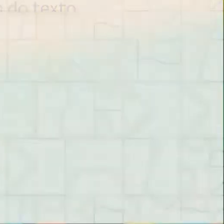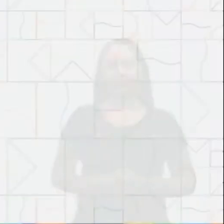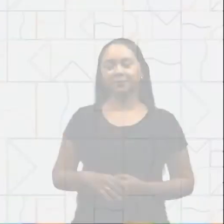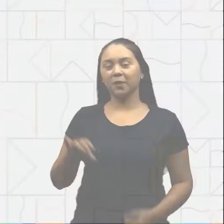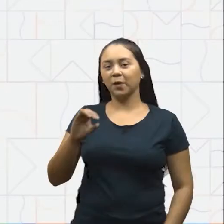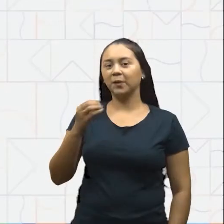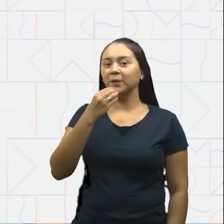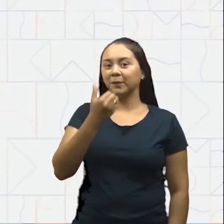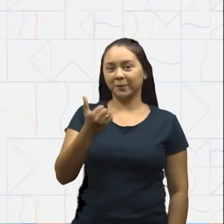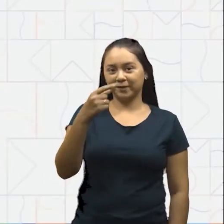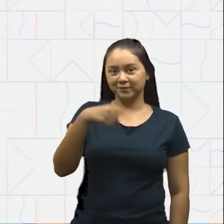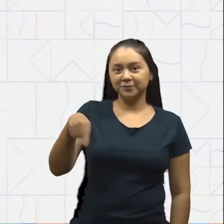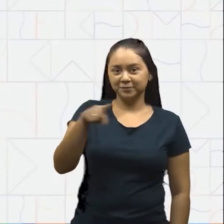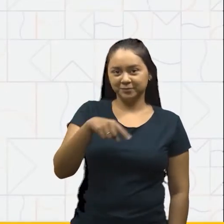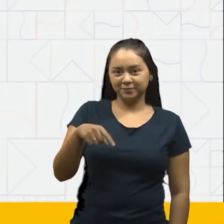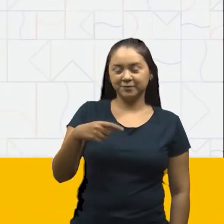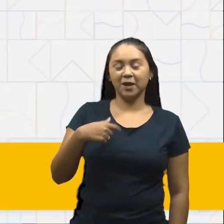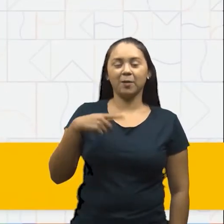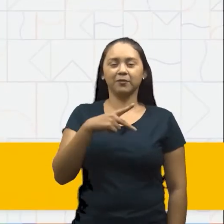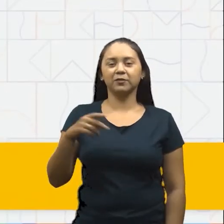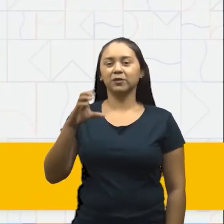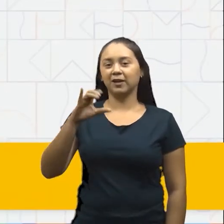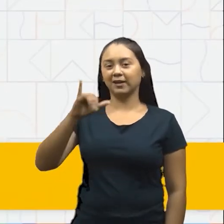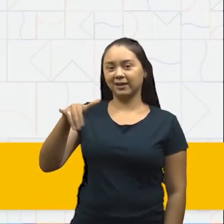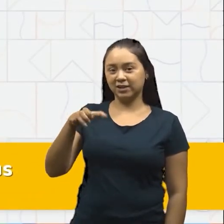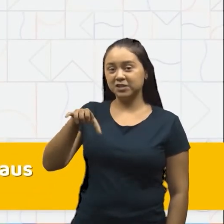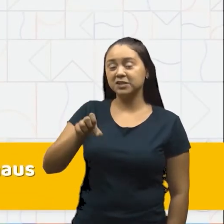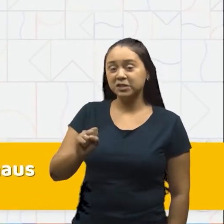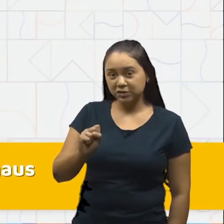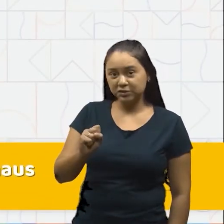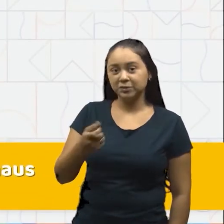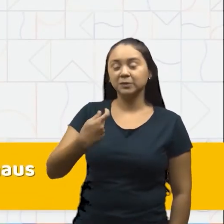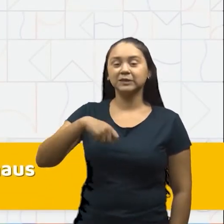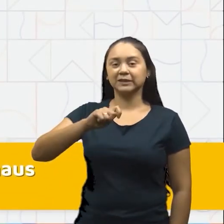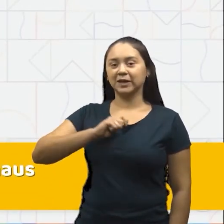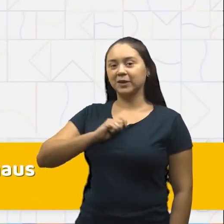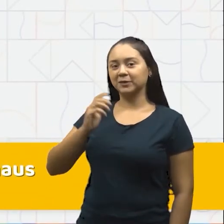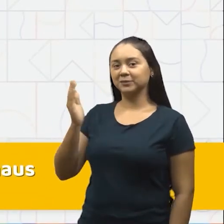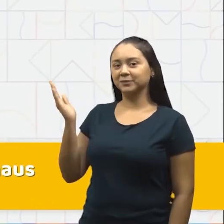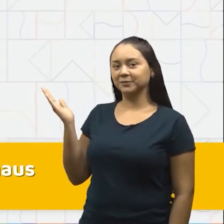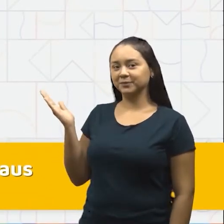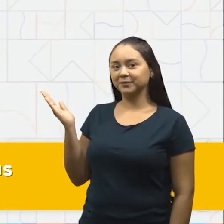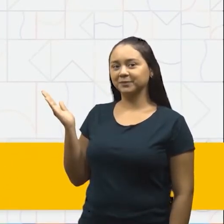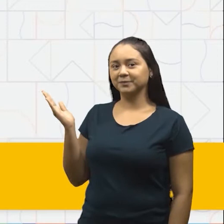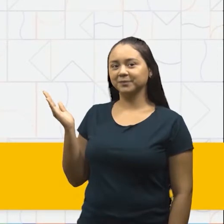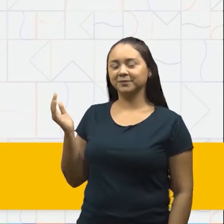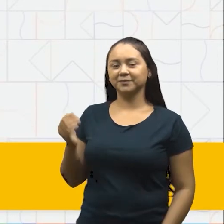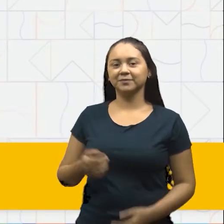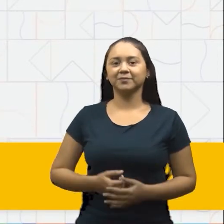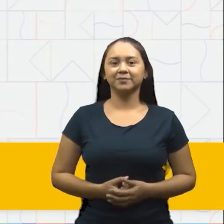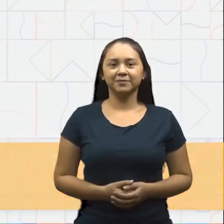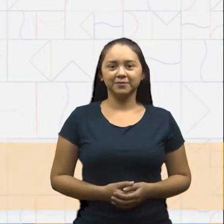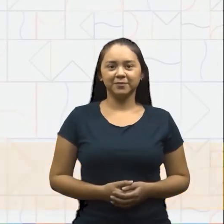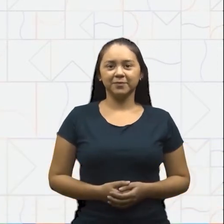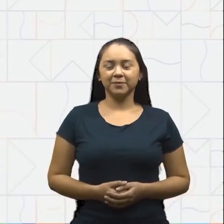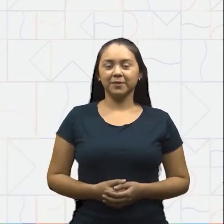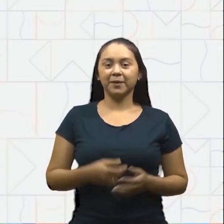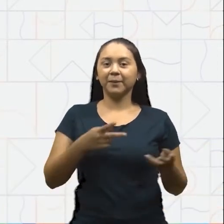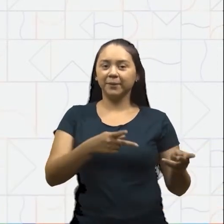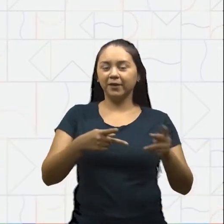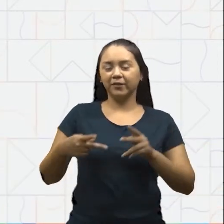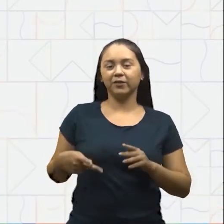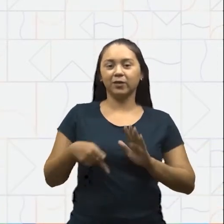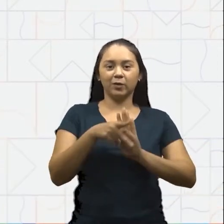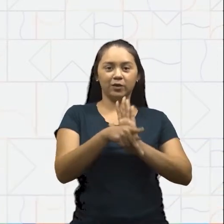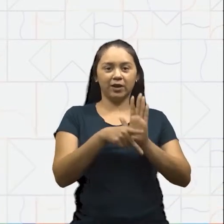Oi, oi, tudo bem com você? Eu sou a professora Cleides Aragão e o meu sinal na comunidade surda é: seja